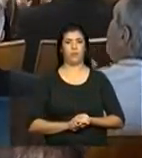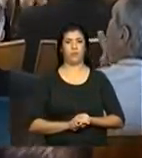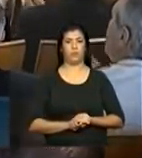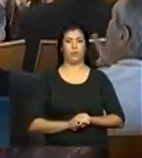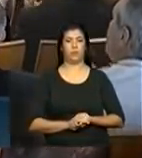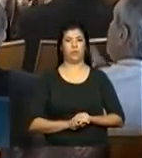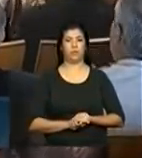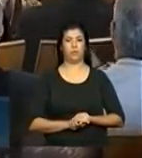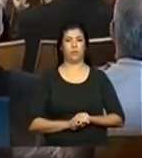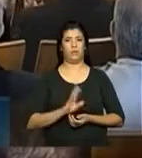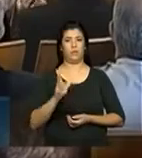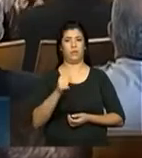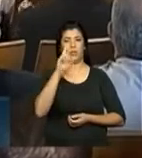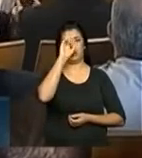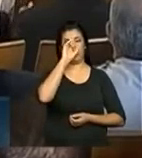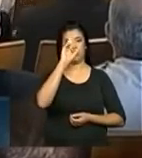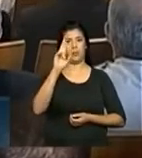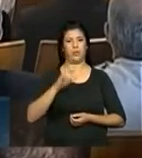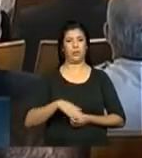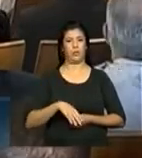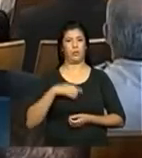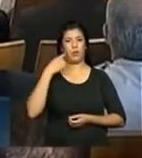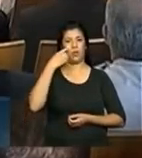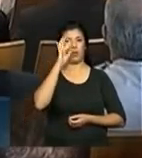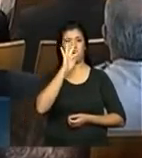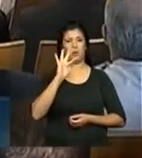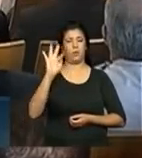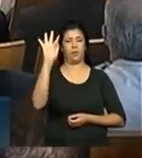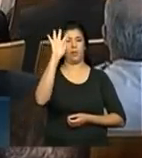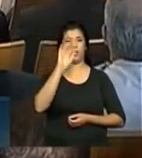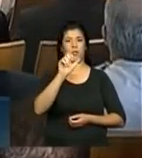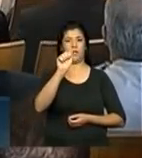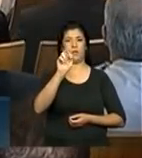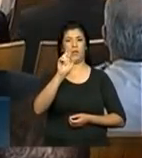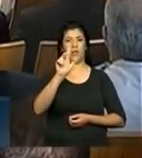Goiás, excelentíssimo senhor deputado federal,